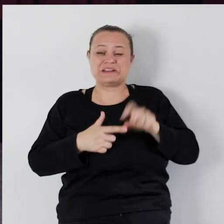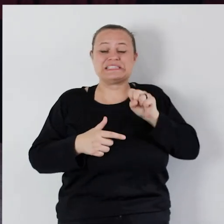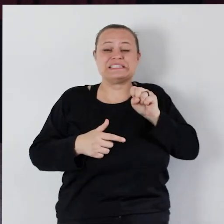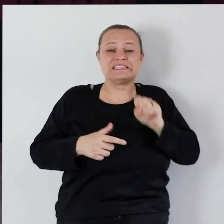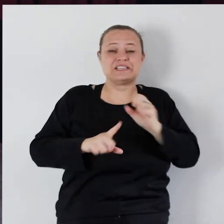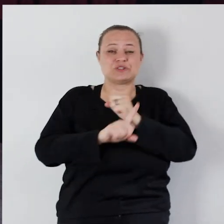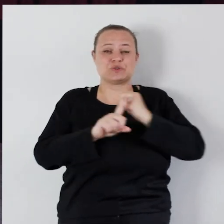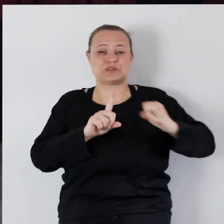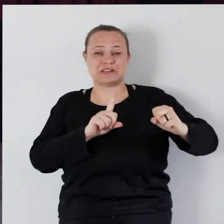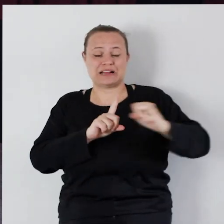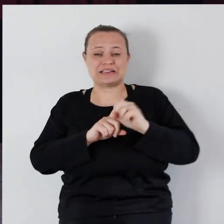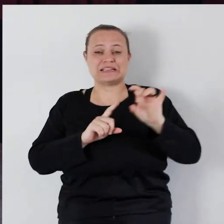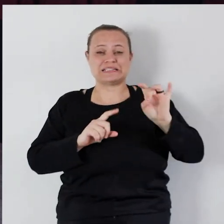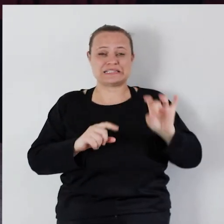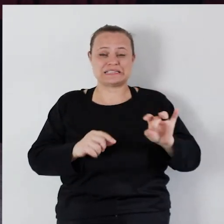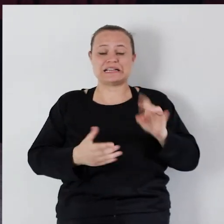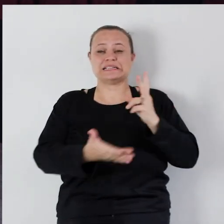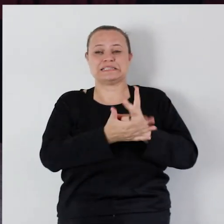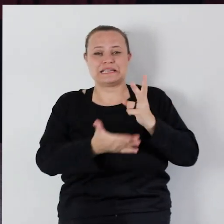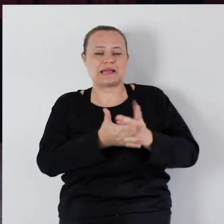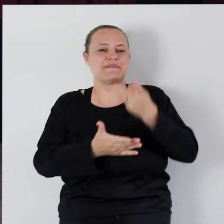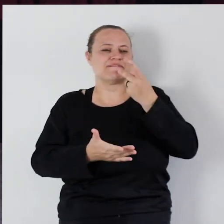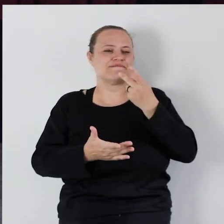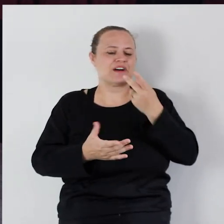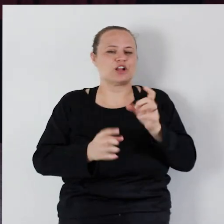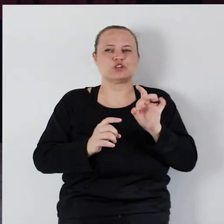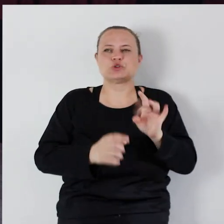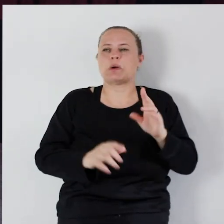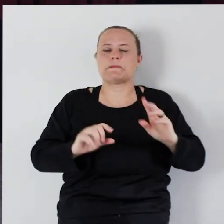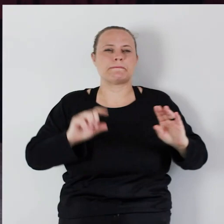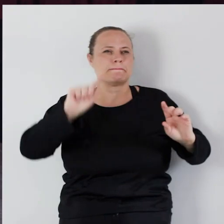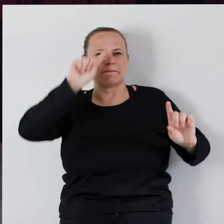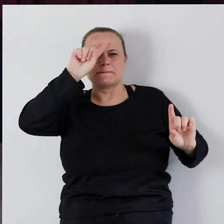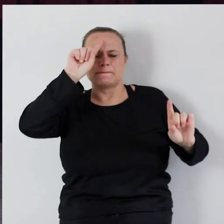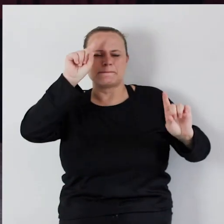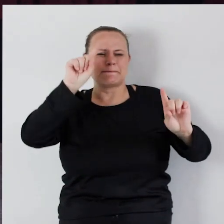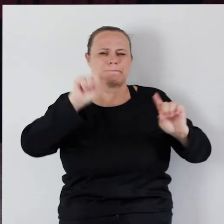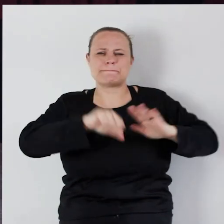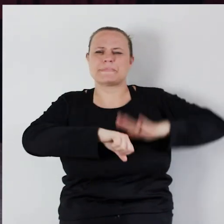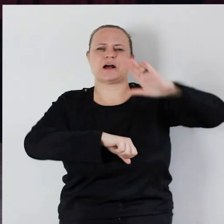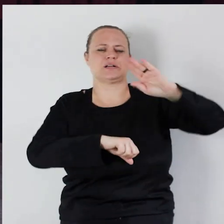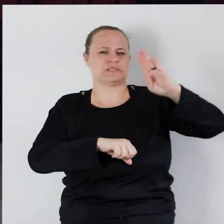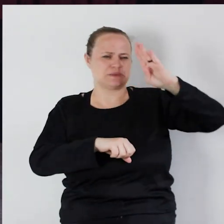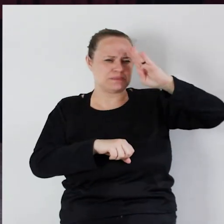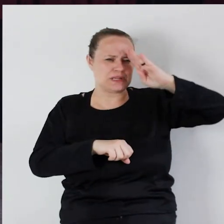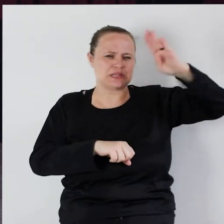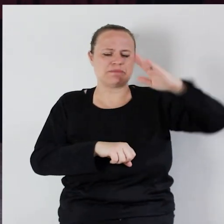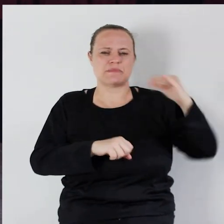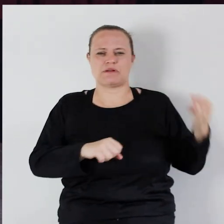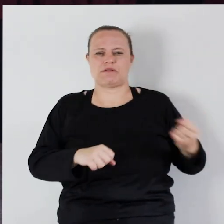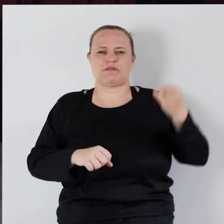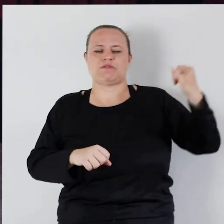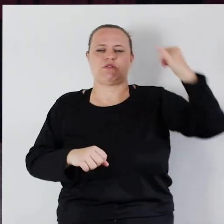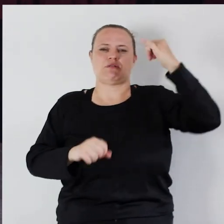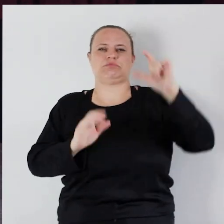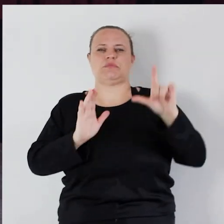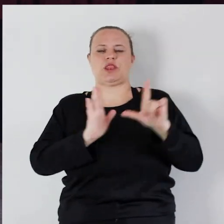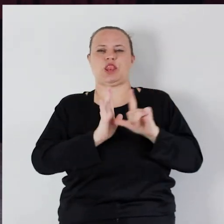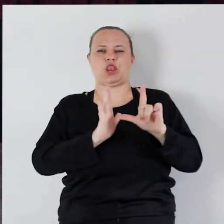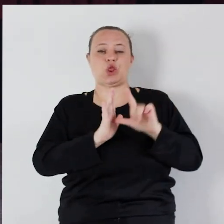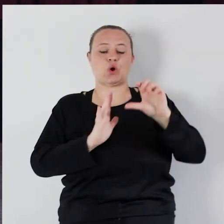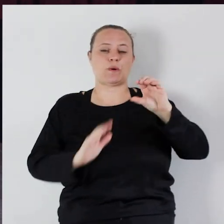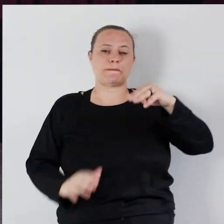subsistência das organizações culturais, ela se torna um problema, eu diria assim, numa sociedade que é cada vez mais orientada